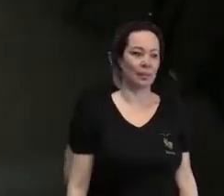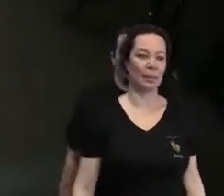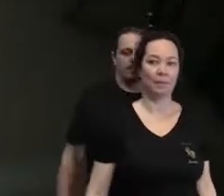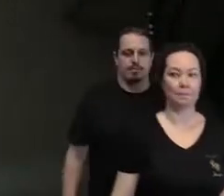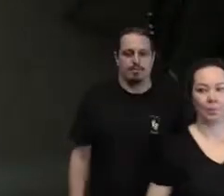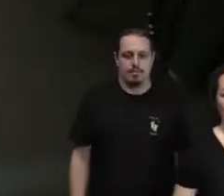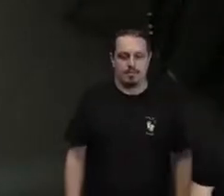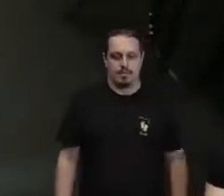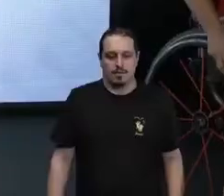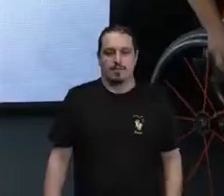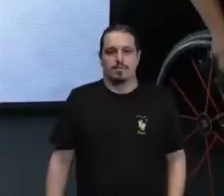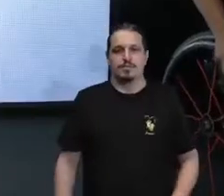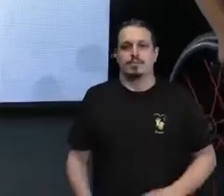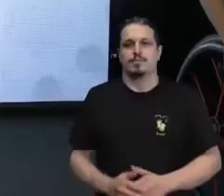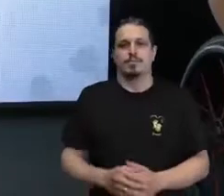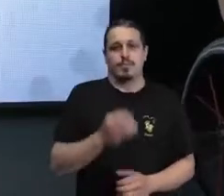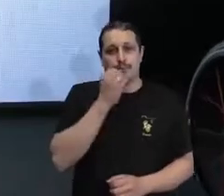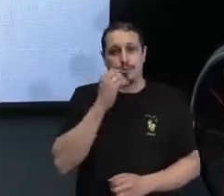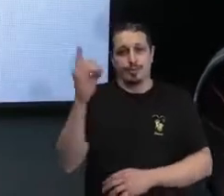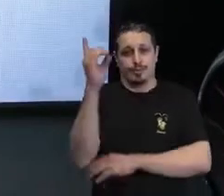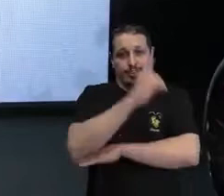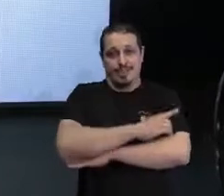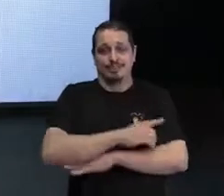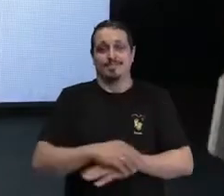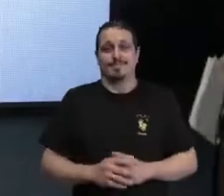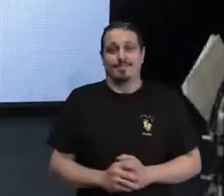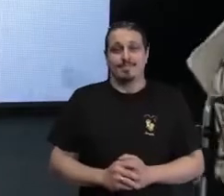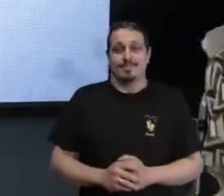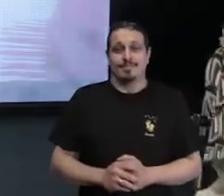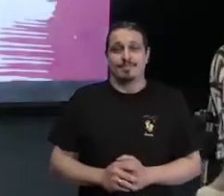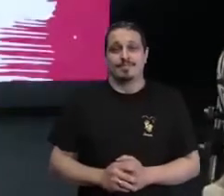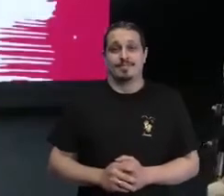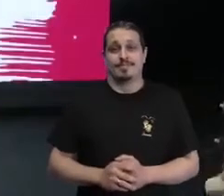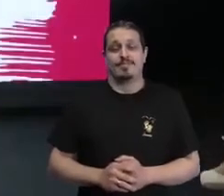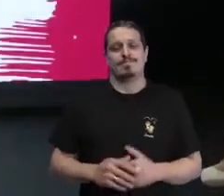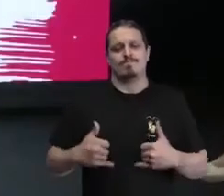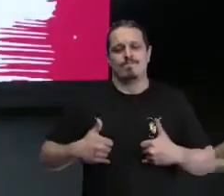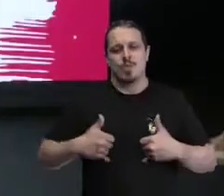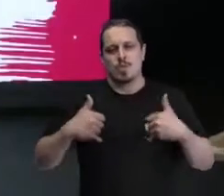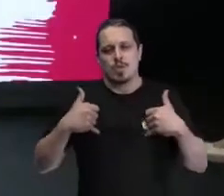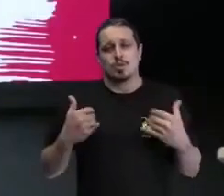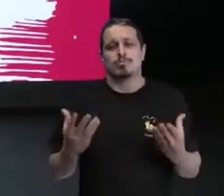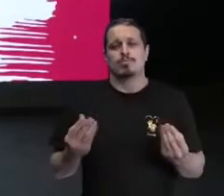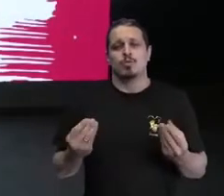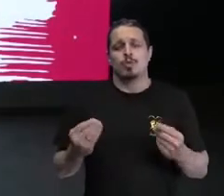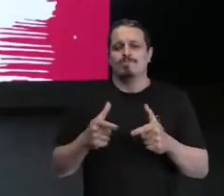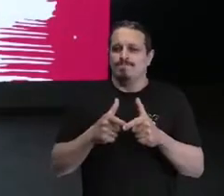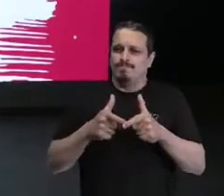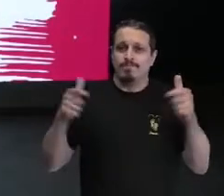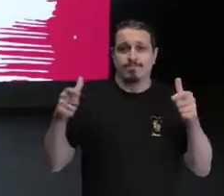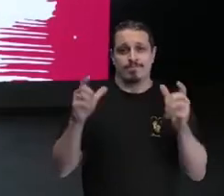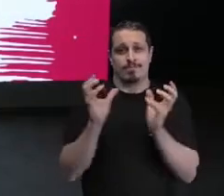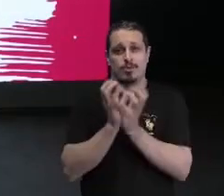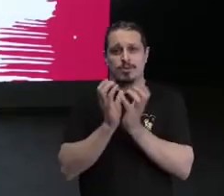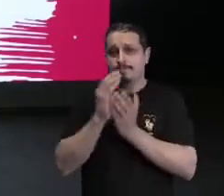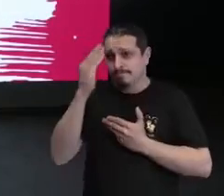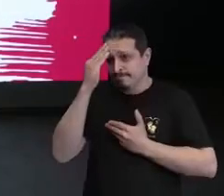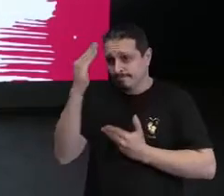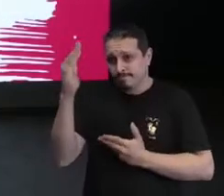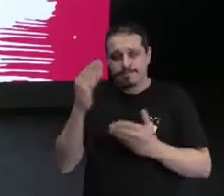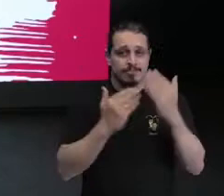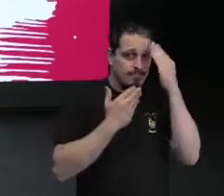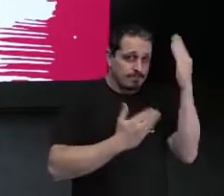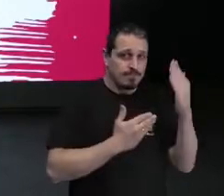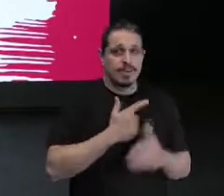Bom dia. É um prazer enorme estar aqui com vocês. Eu queria agradecer muito, Alex, pelo convite. Eu estou